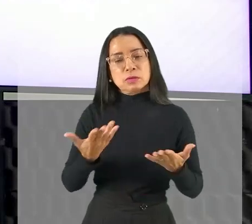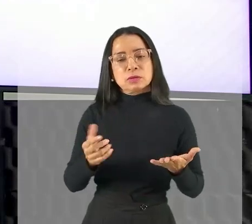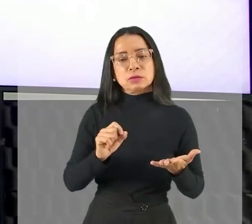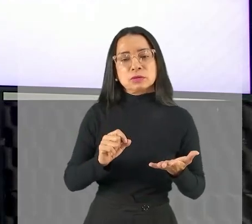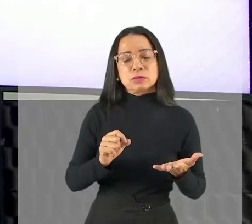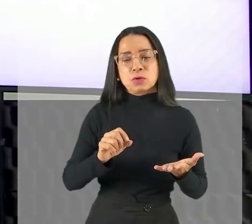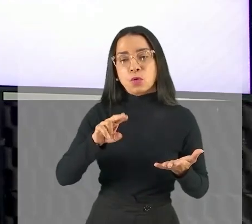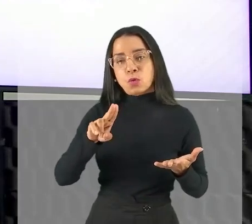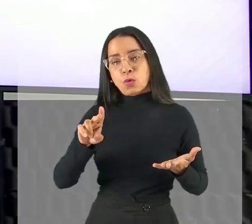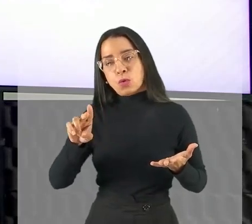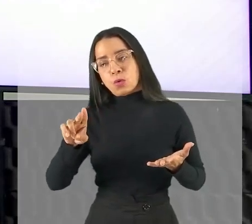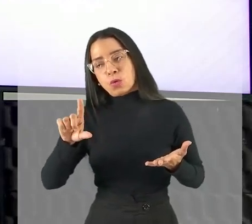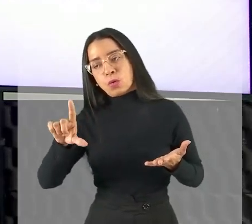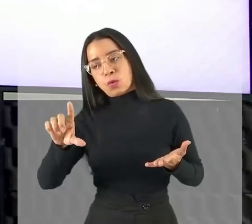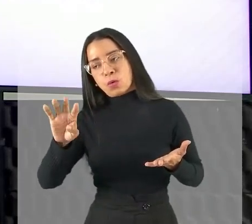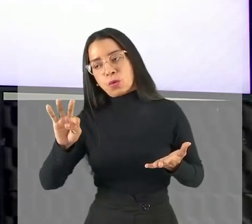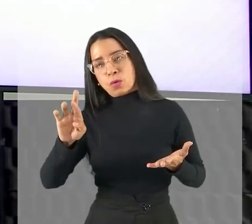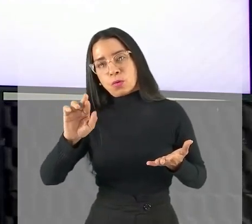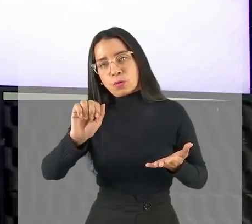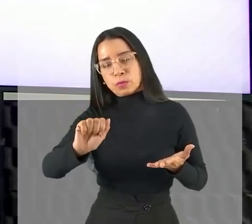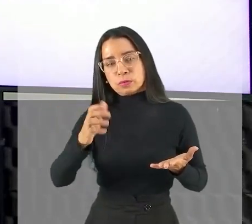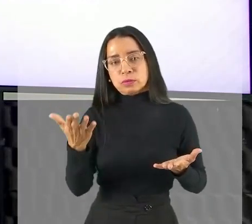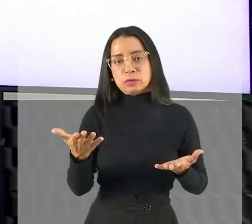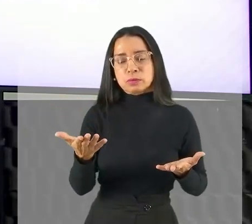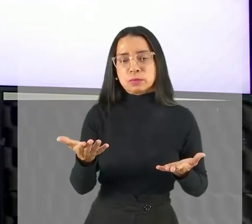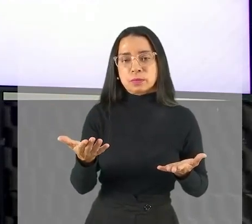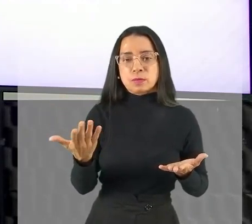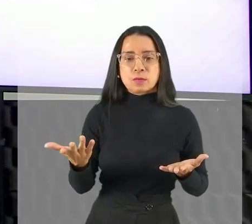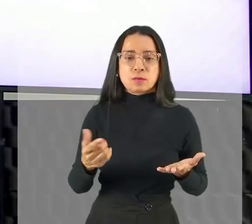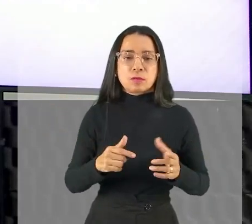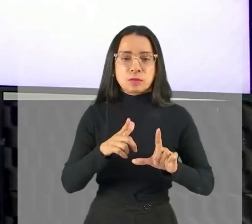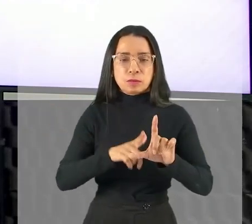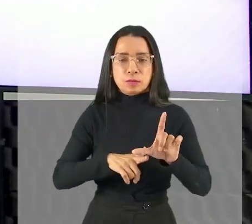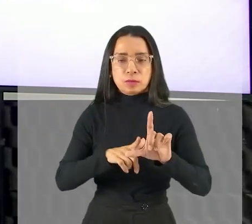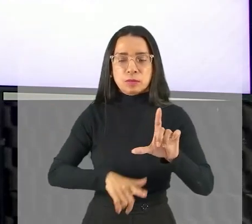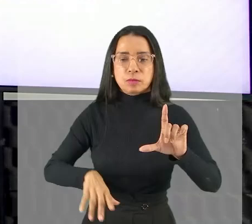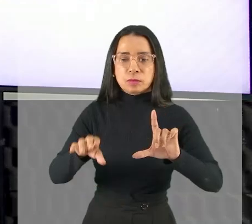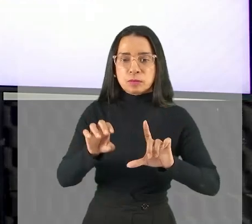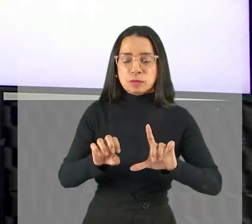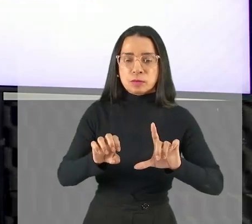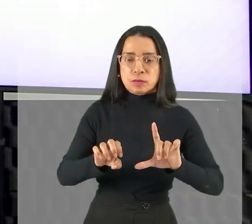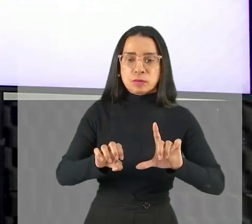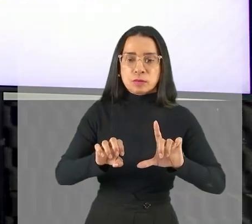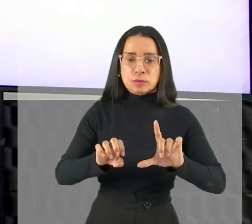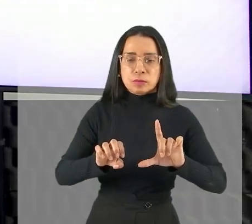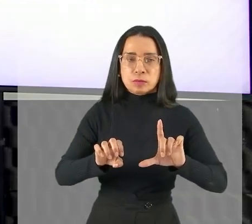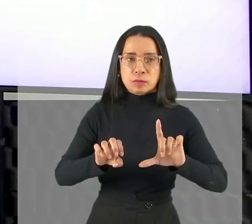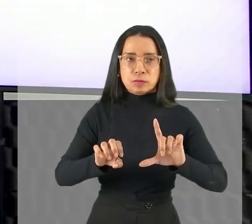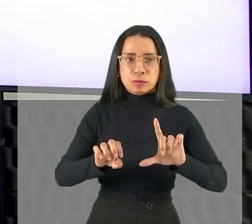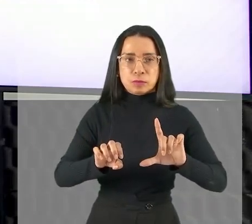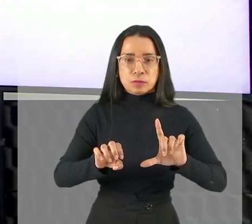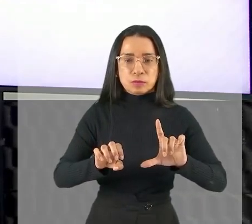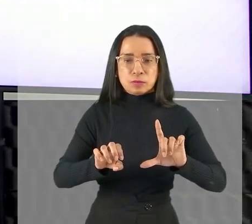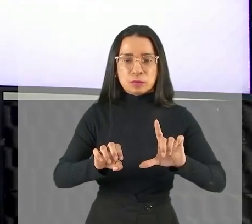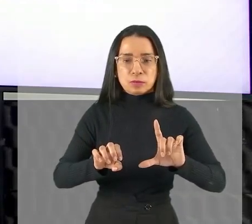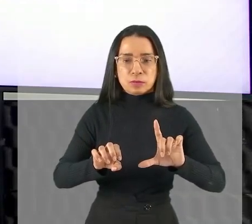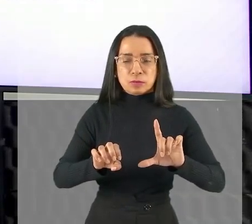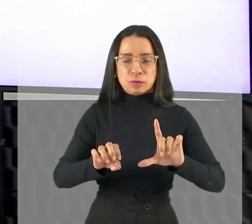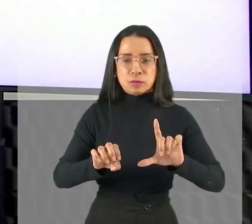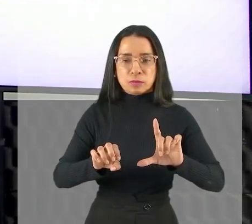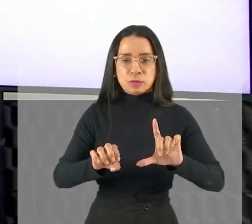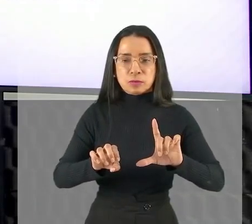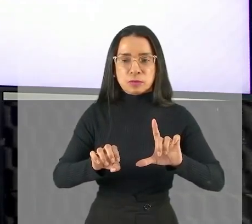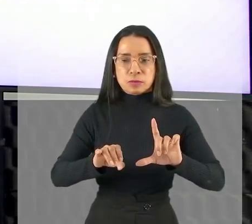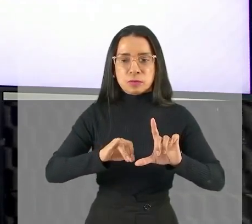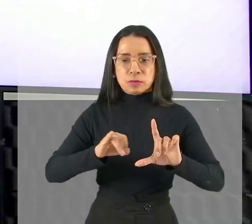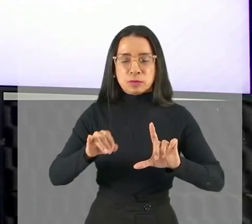só romantismo, principalmente quando a gente fala da segunda geração. Ou oposição entre a condição humana e a natureza primitiva. Aí, se